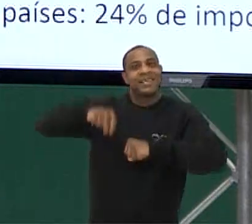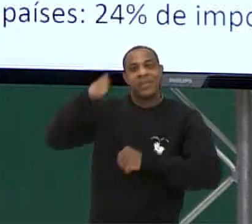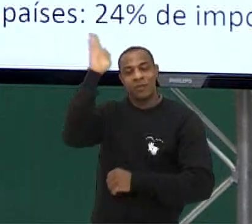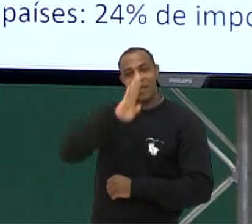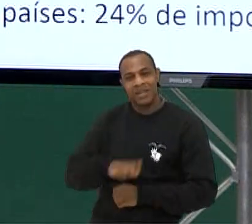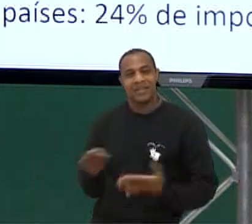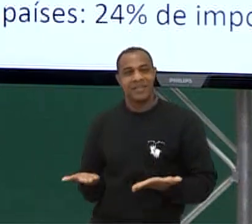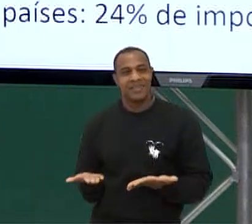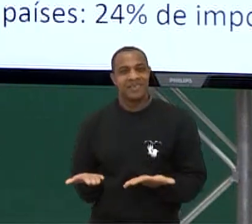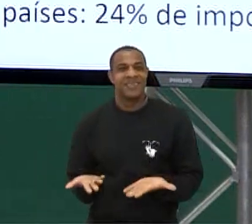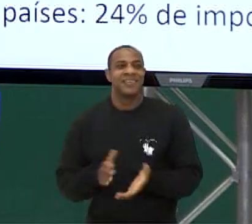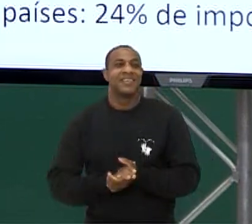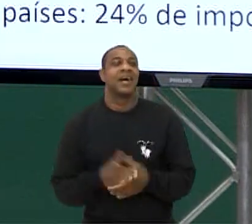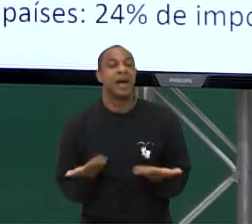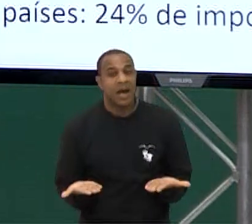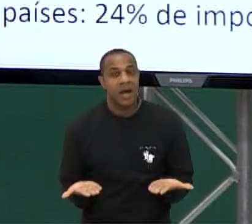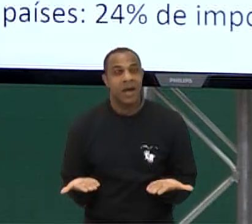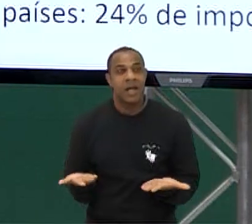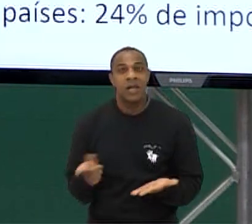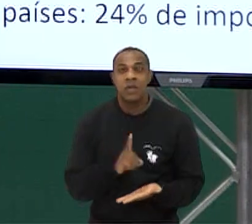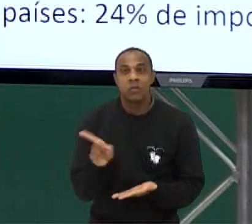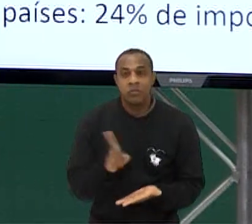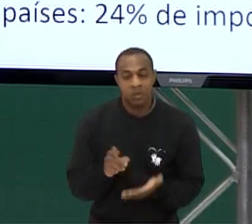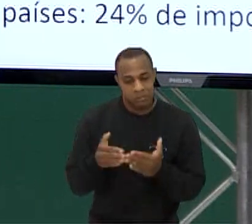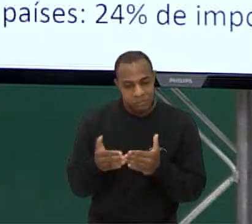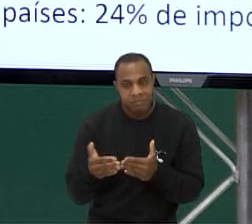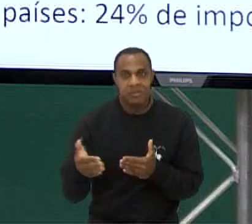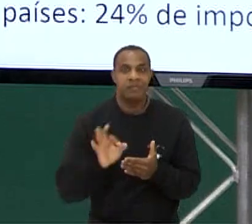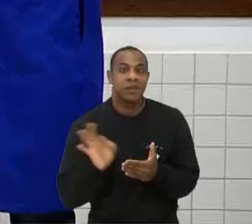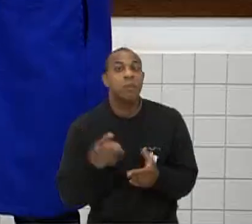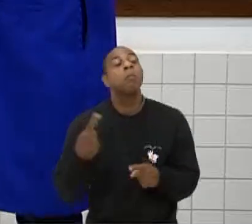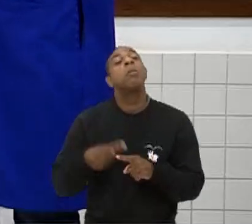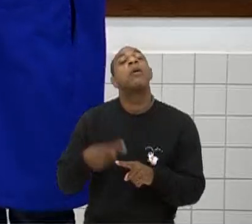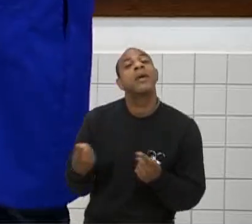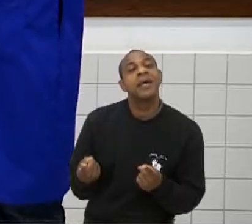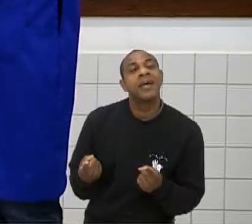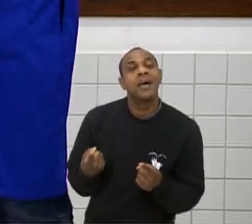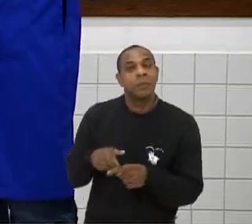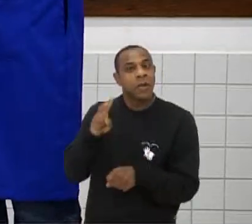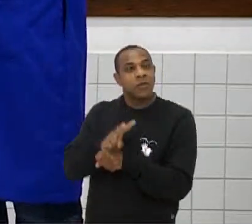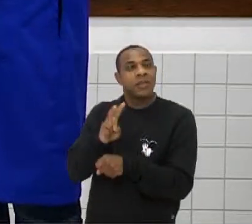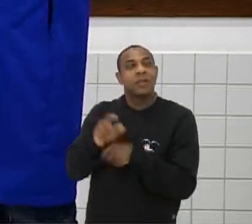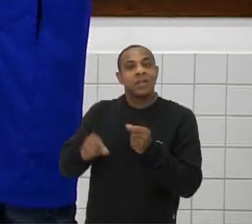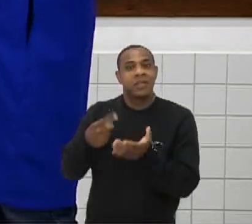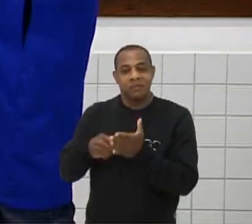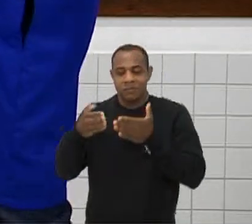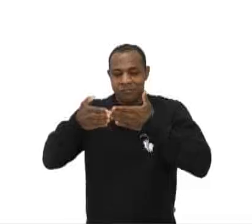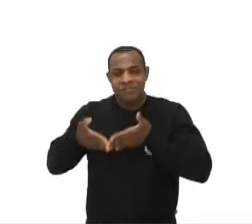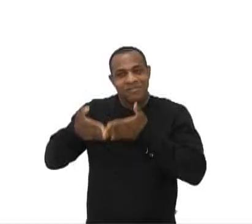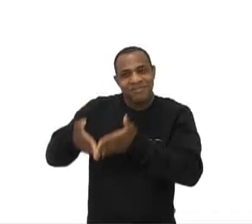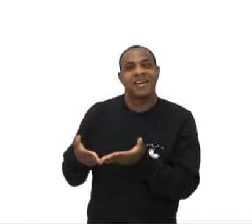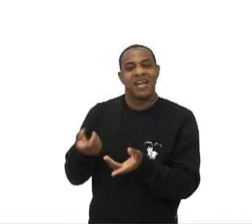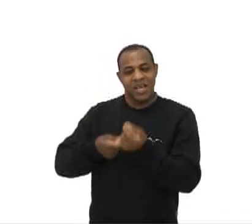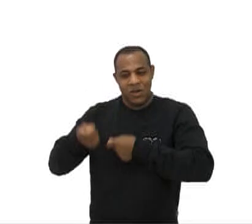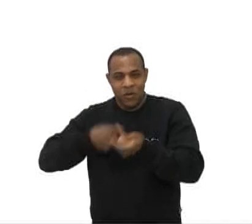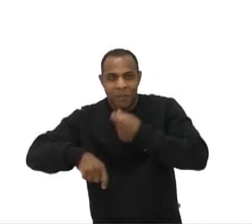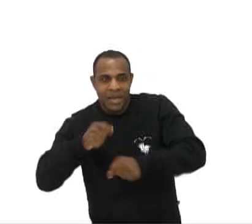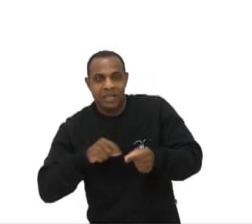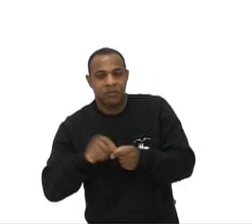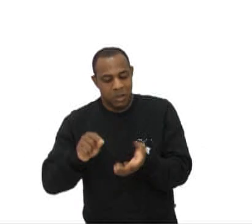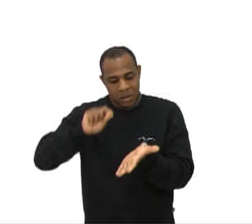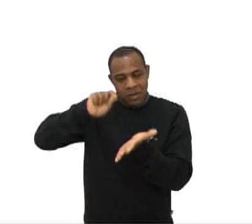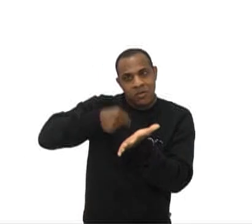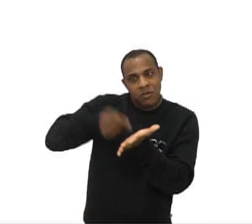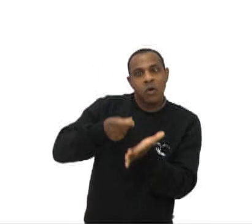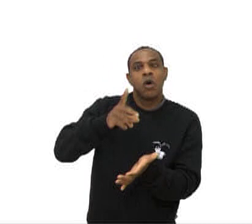vocês, vamos dar um spoiler aqui. Não foi adiante. Por quê? O Tratado de Navegação e Comércio foi assinado com Dom João